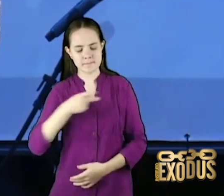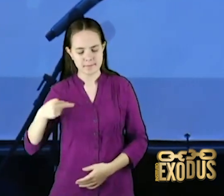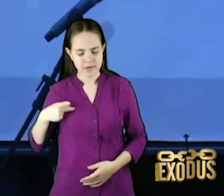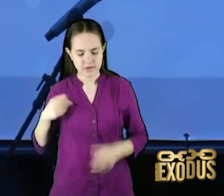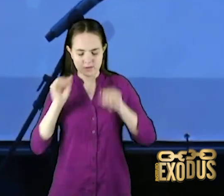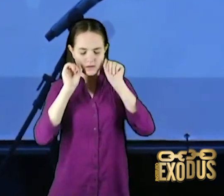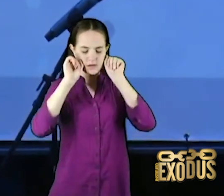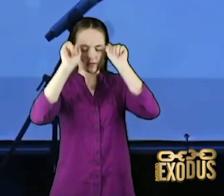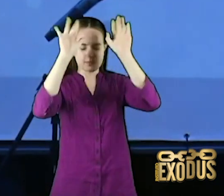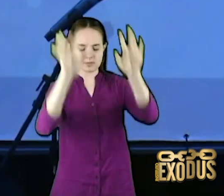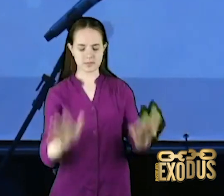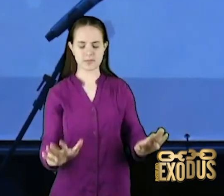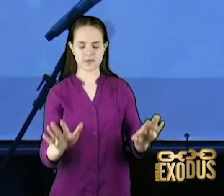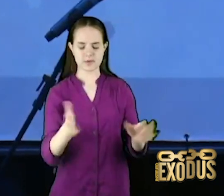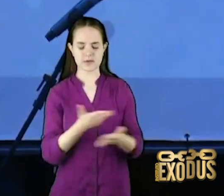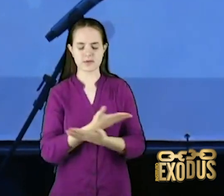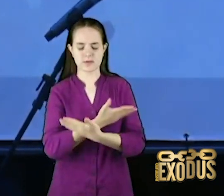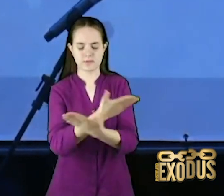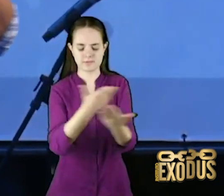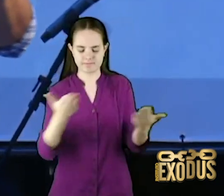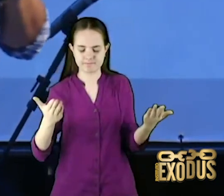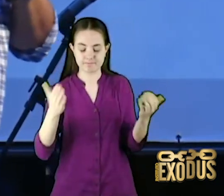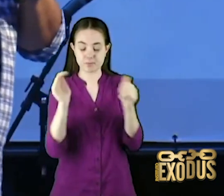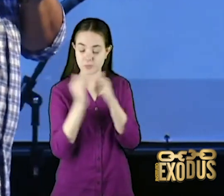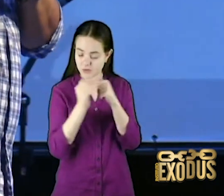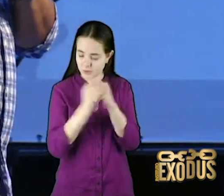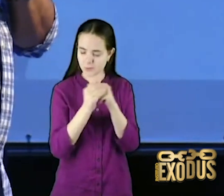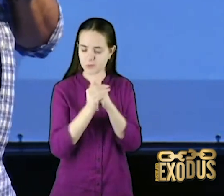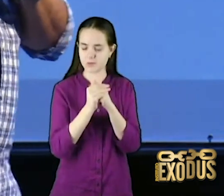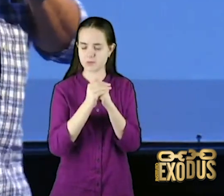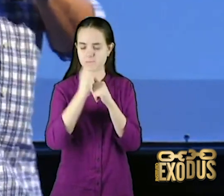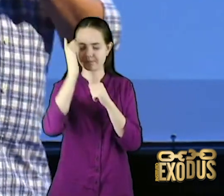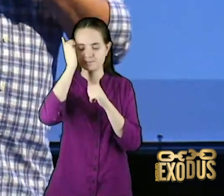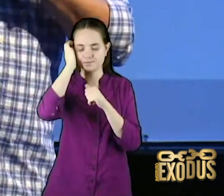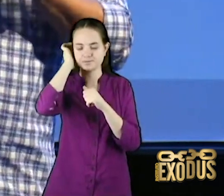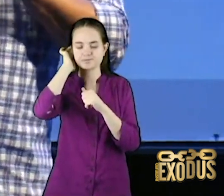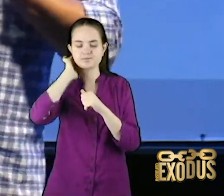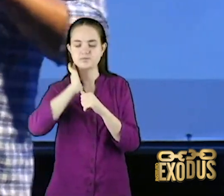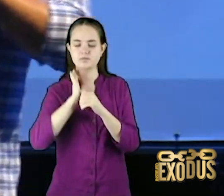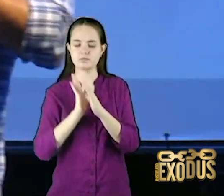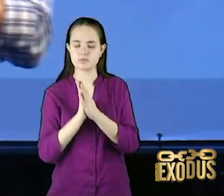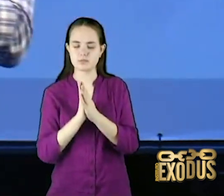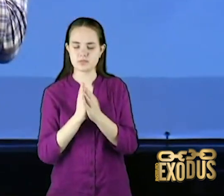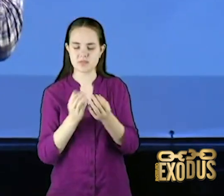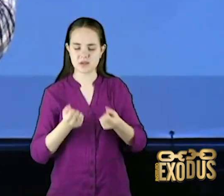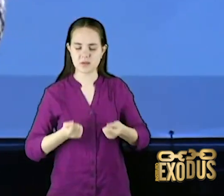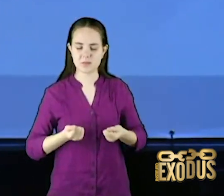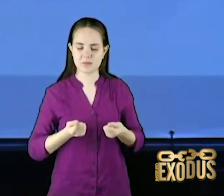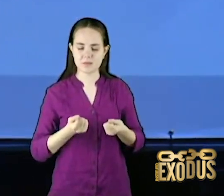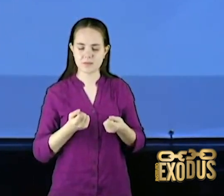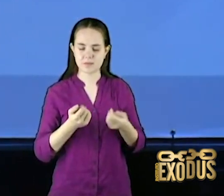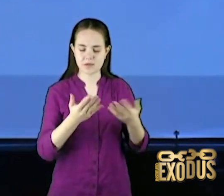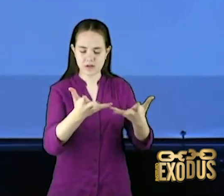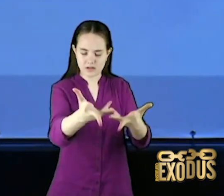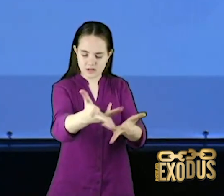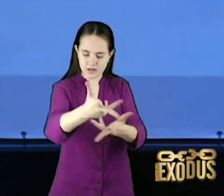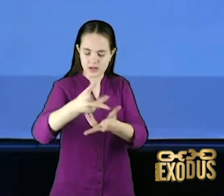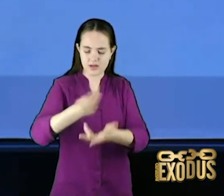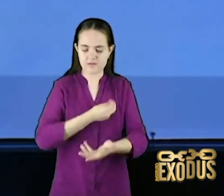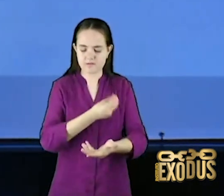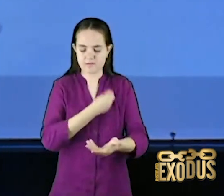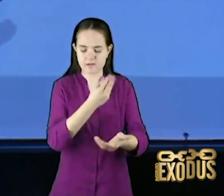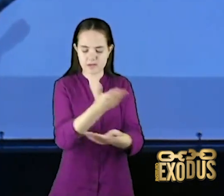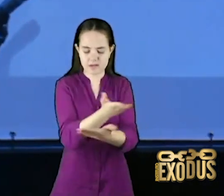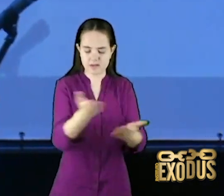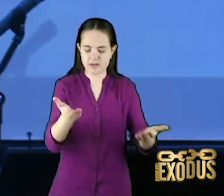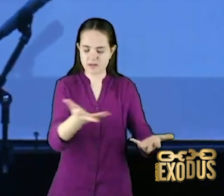para abençoar e para orar. E para levar a vida daqueles que estão debaixo da nossa